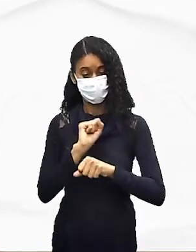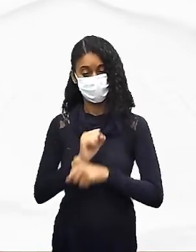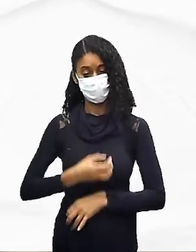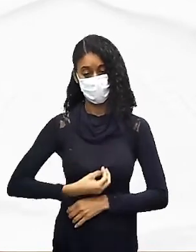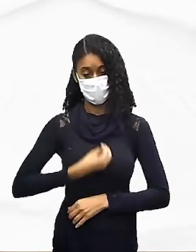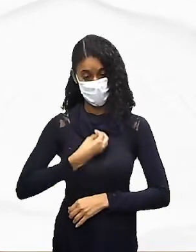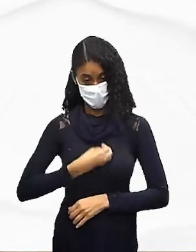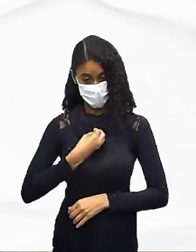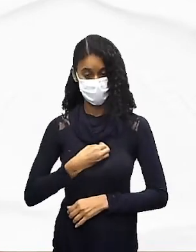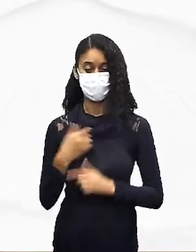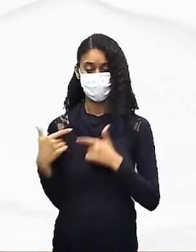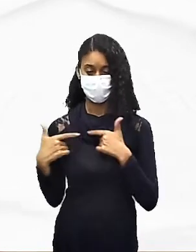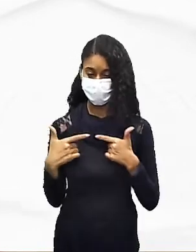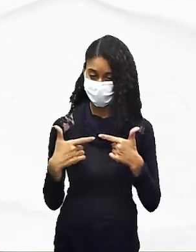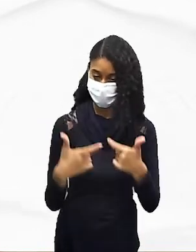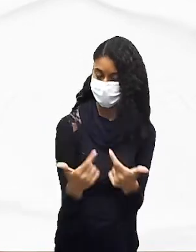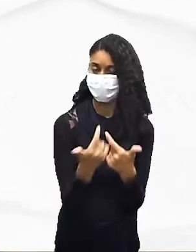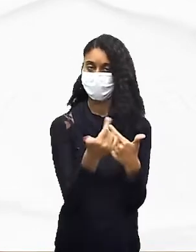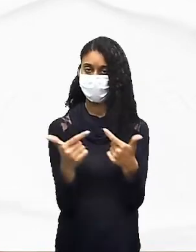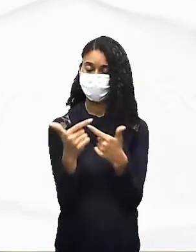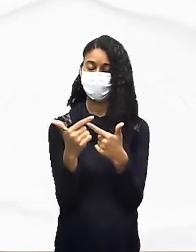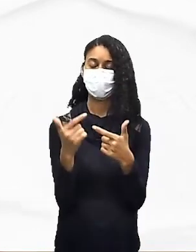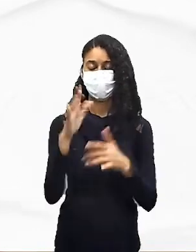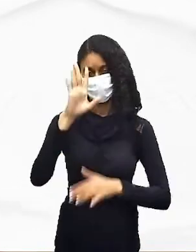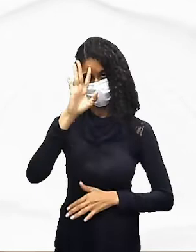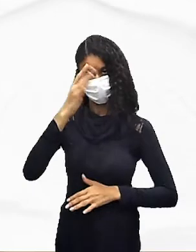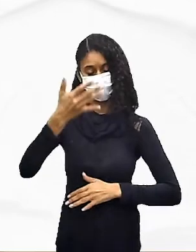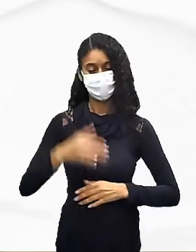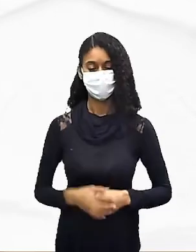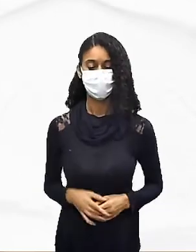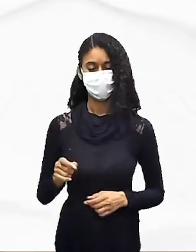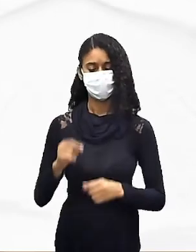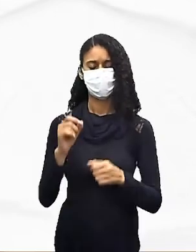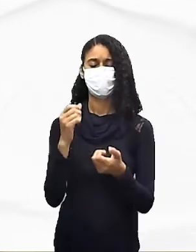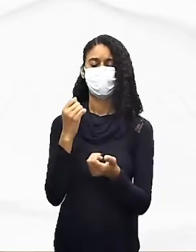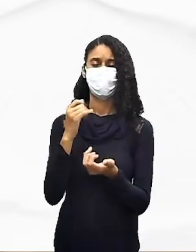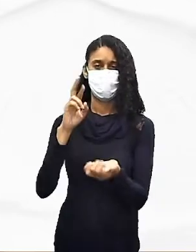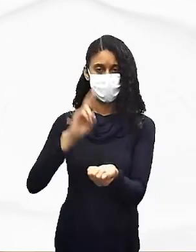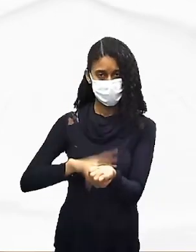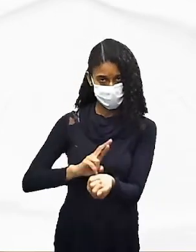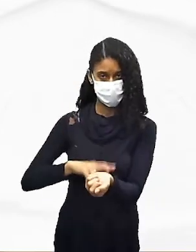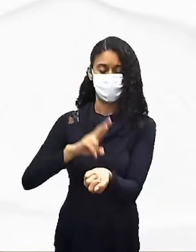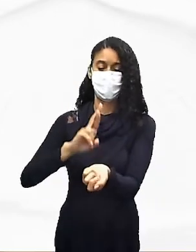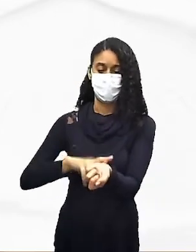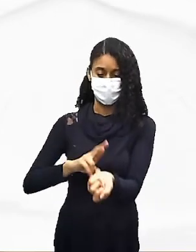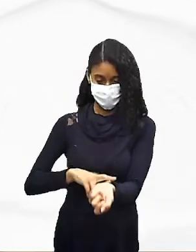bem como quem tem uma batida tribal, uma coisa bem tribal, né? Tan, tan, tan,